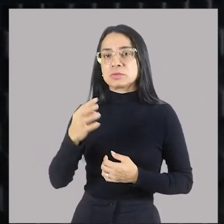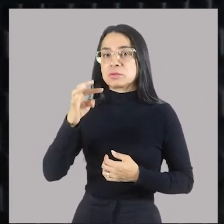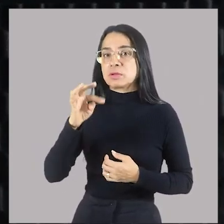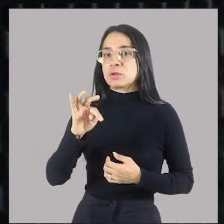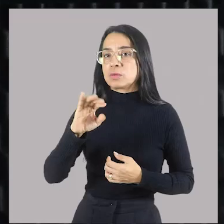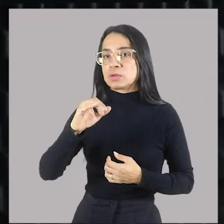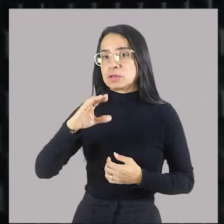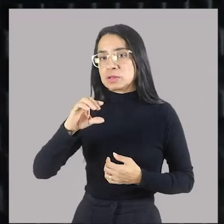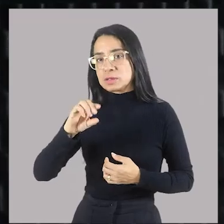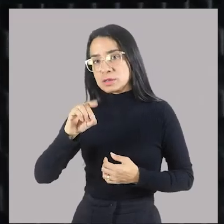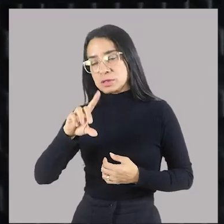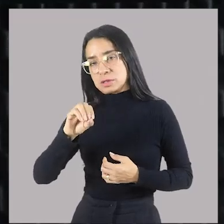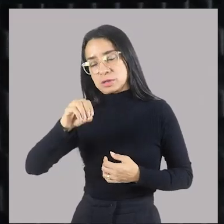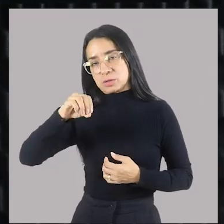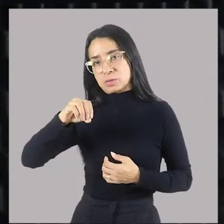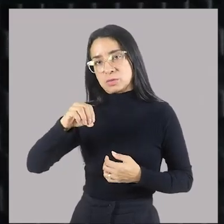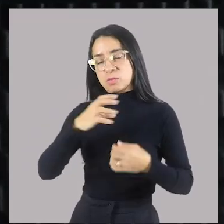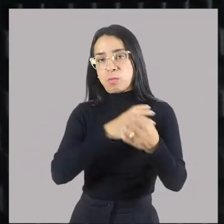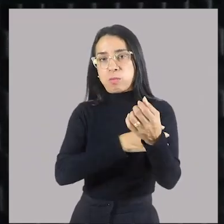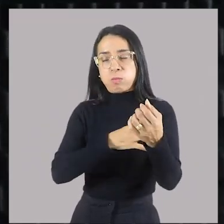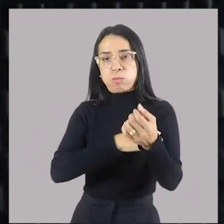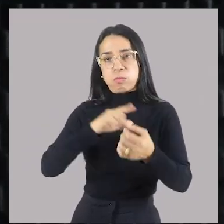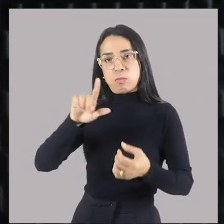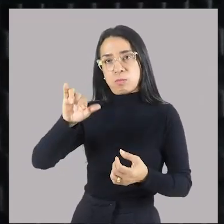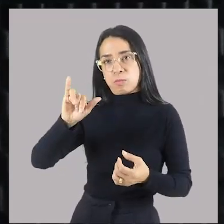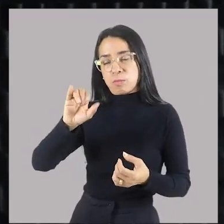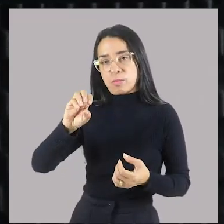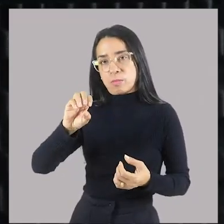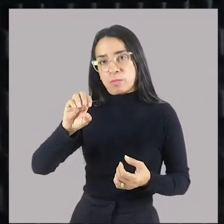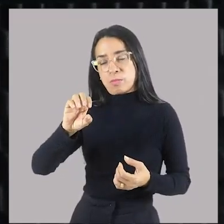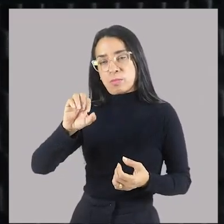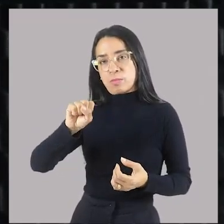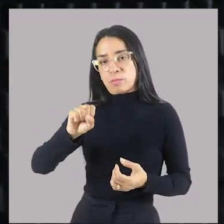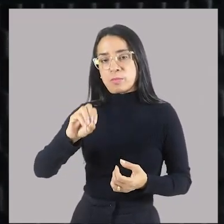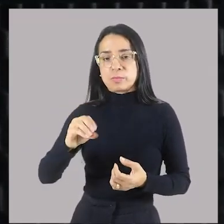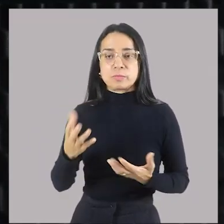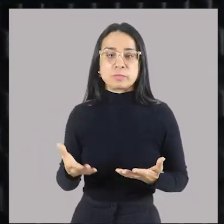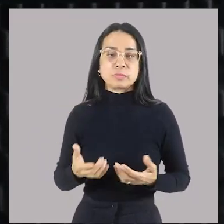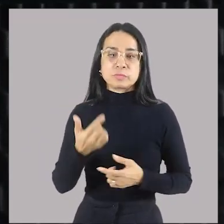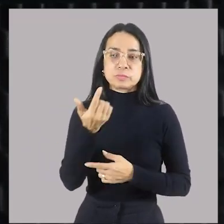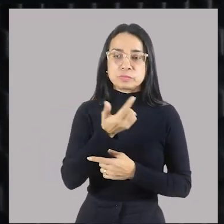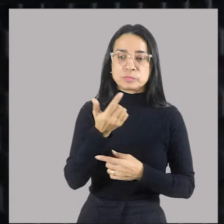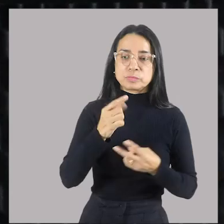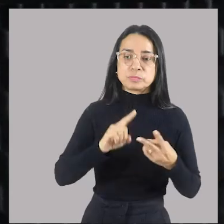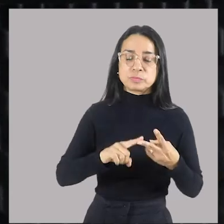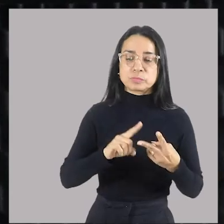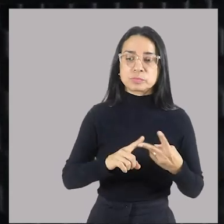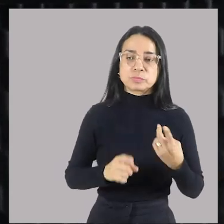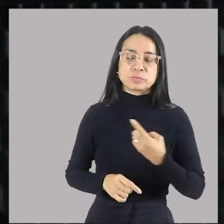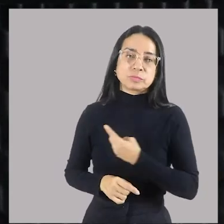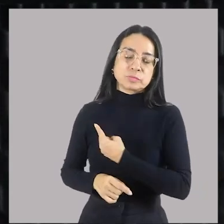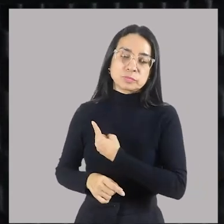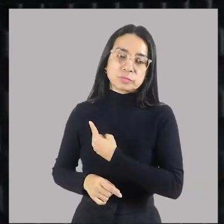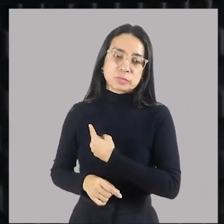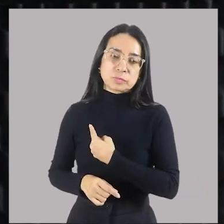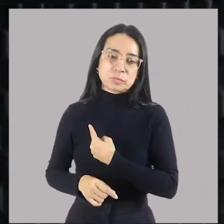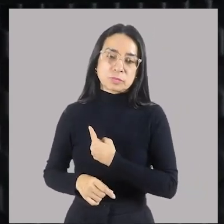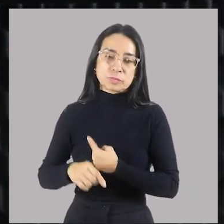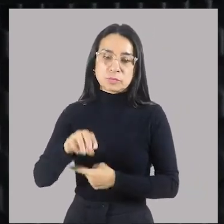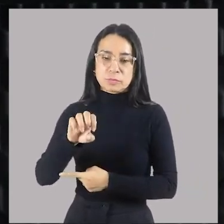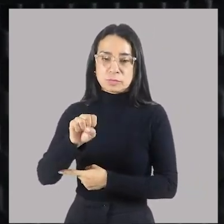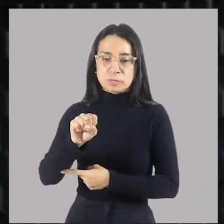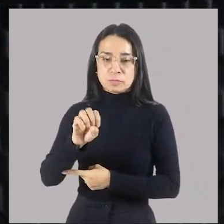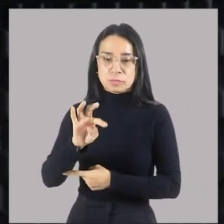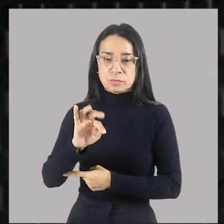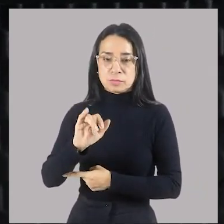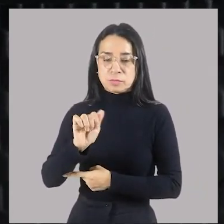liso. Já o segundo tecido muscular, o músculo estriado esquelético. Esse